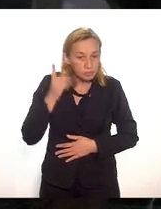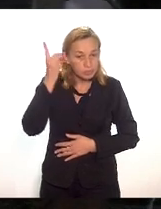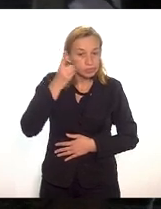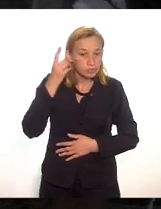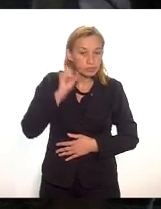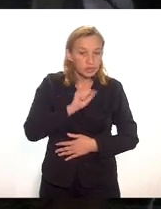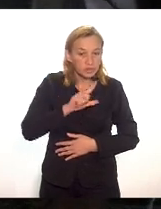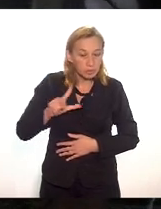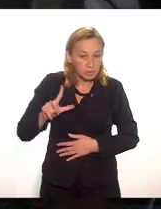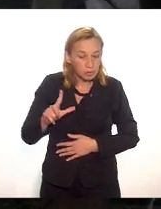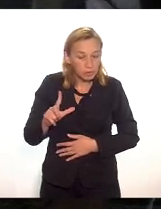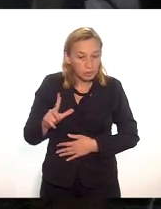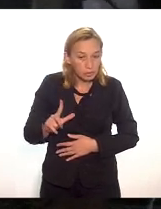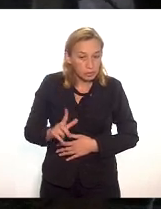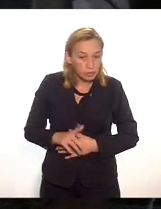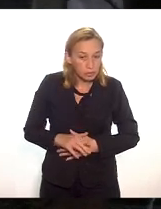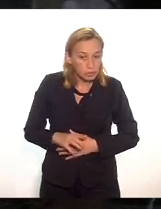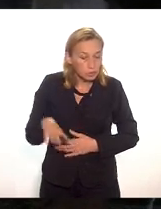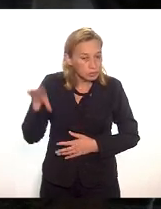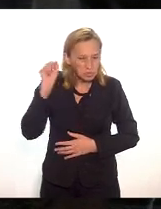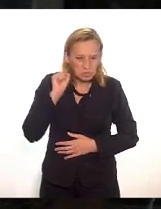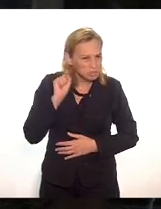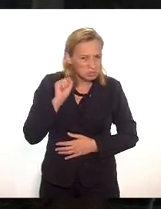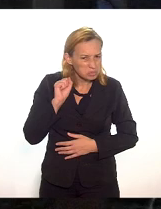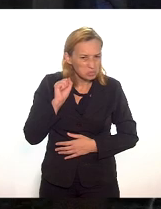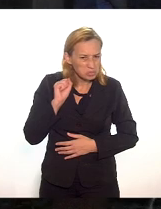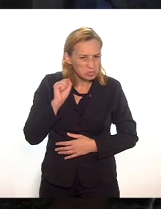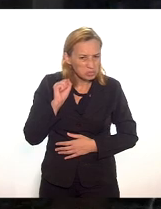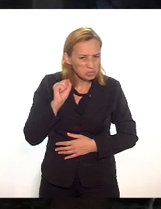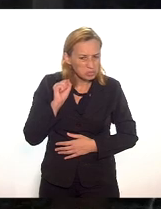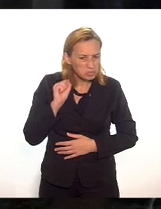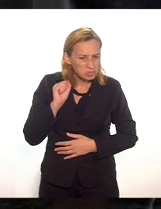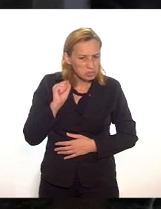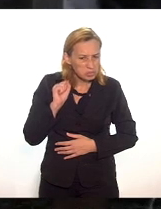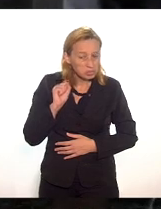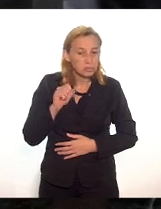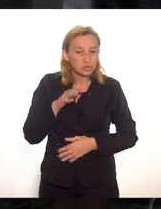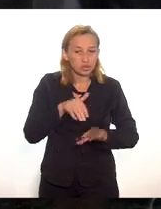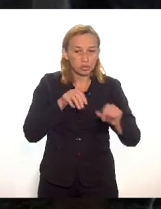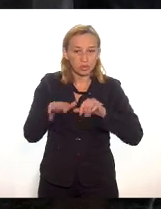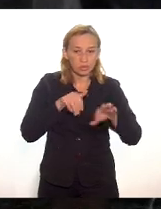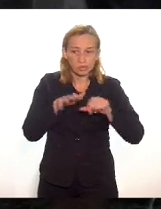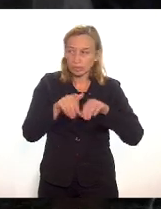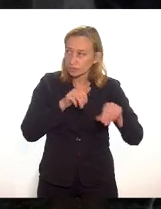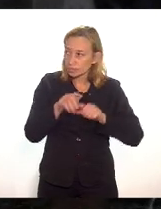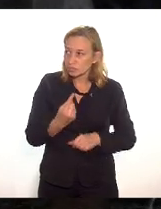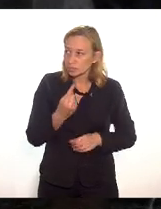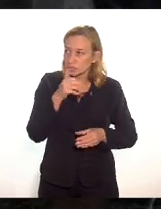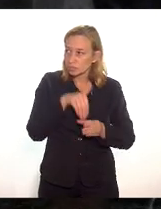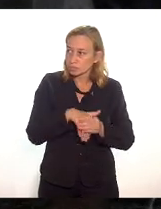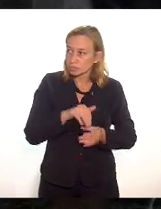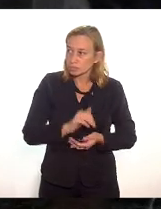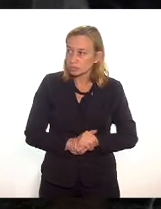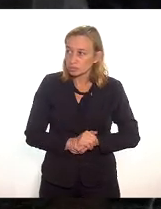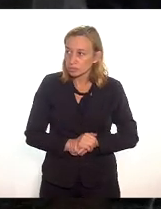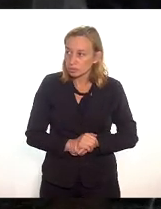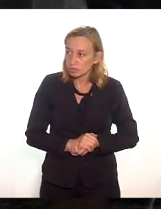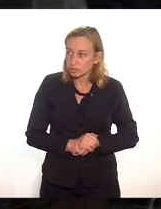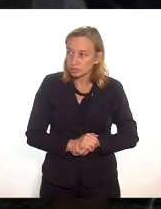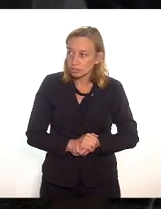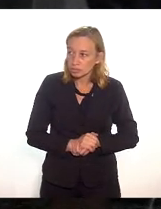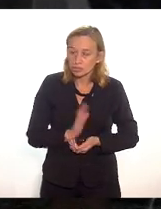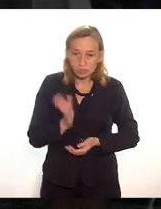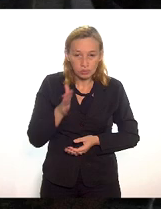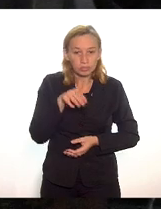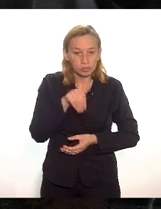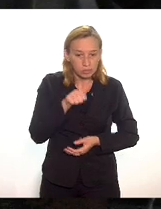Samuel. Eu não estou ouvindo, presidente. Não, estou fazendo a chamada. Como vota a Vossa Excelência? Já